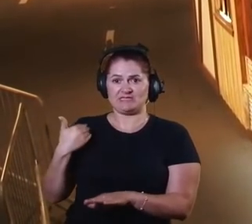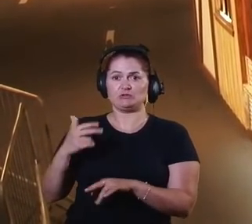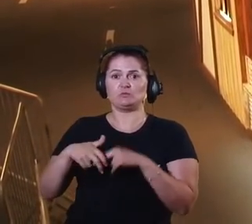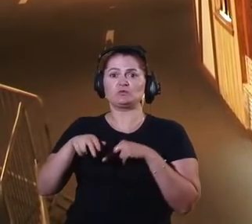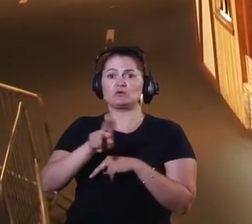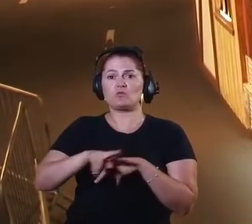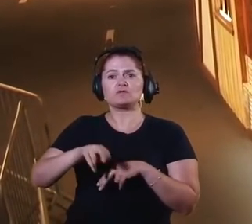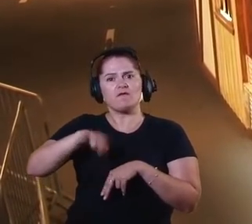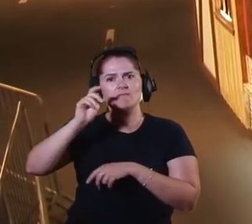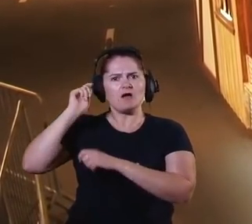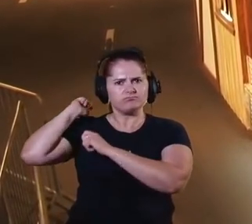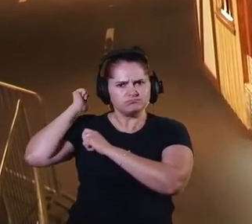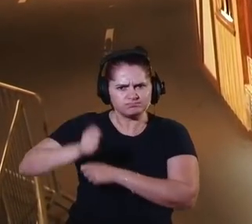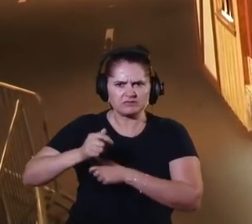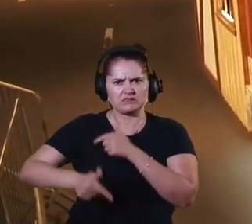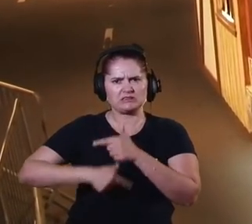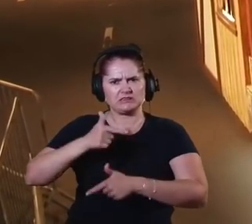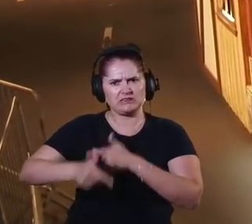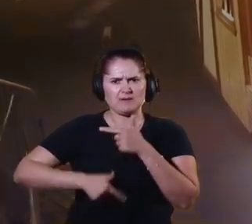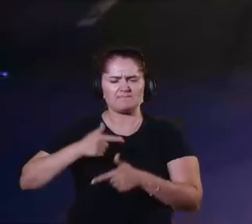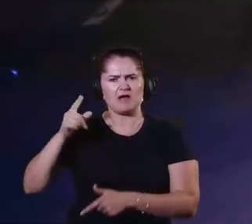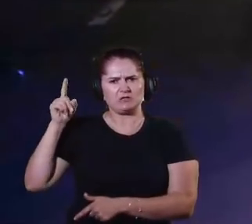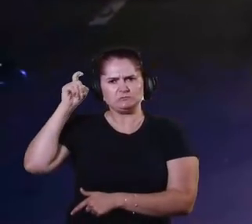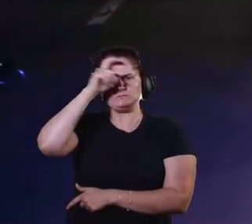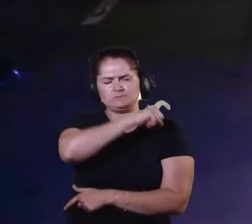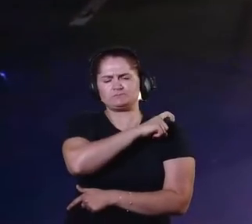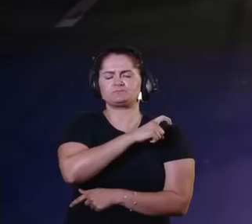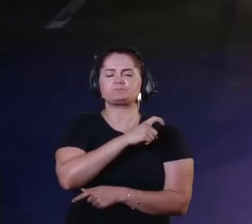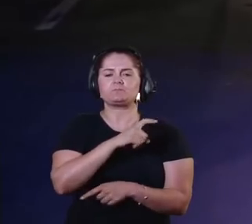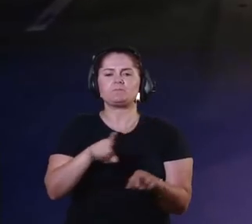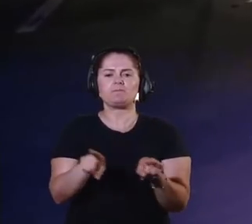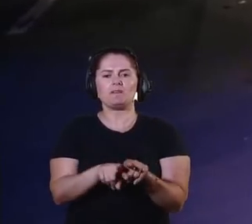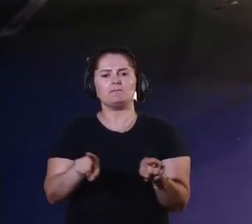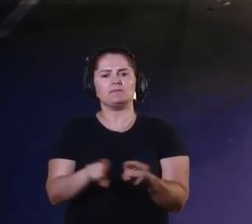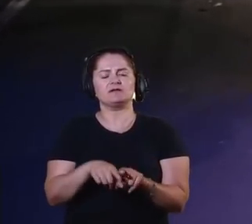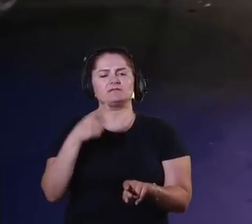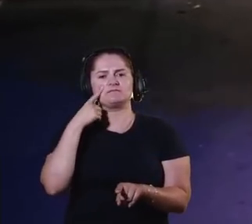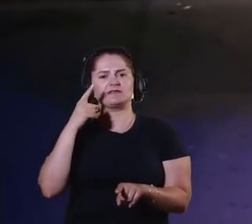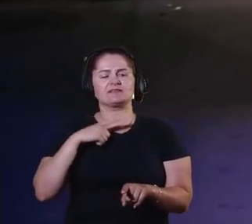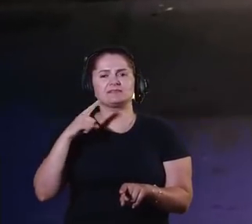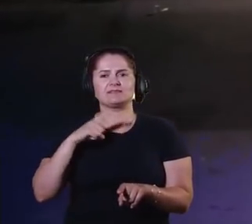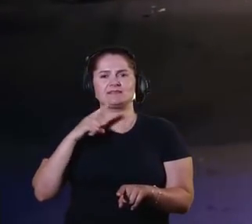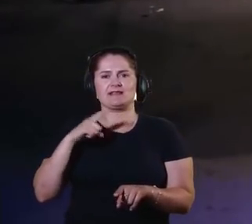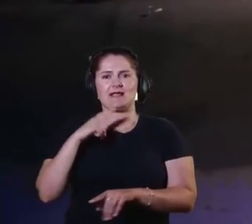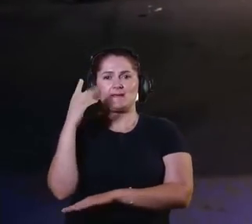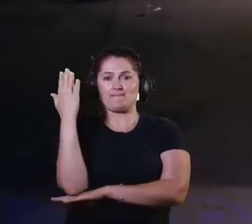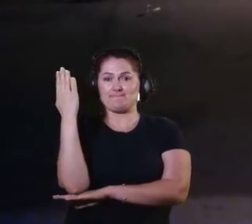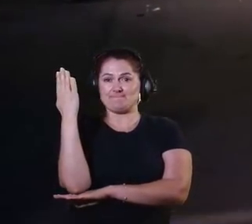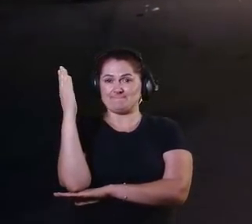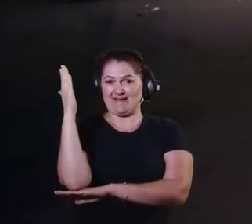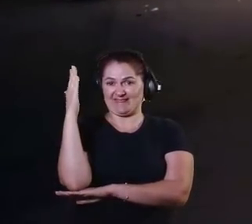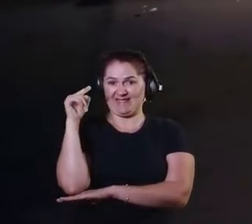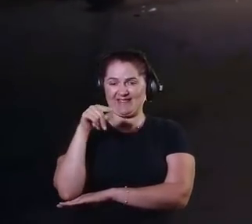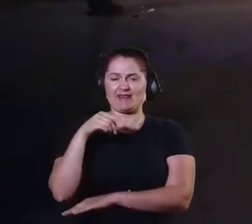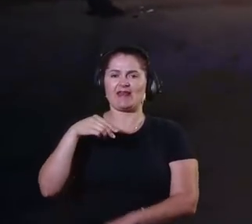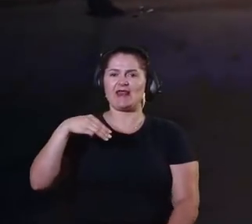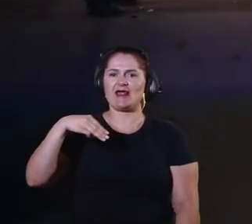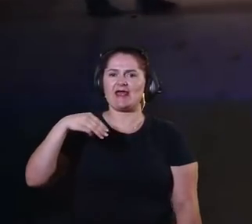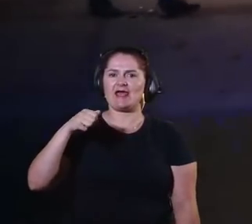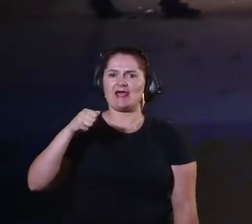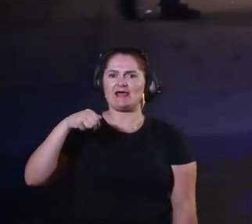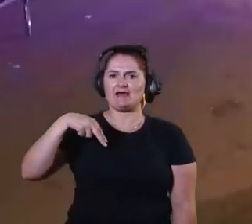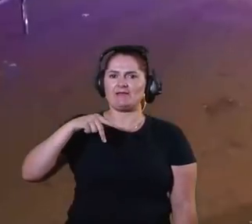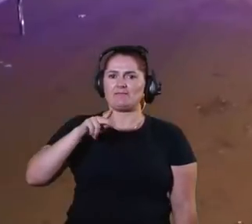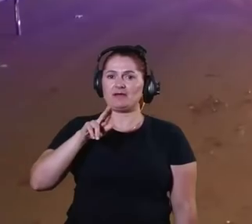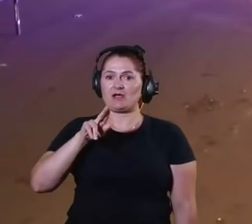a gente estava vendo ali, que era o malhar, aquela madeira que eles utilizam ali, chamava-se manguá, né? Era o manguá. Eles faziam